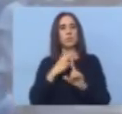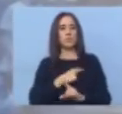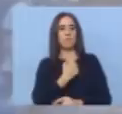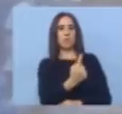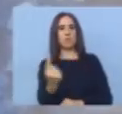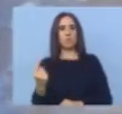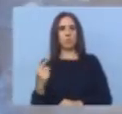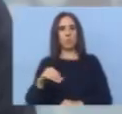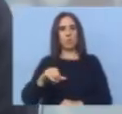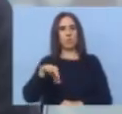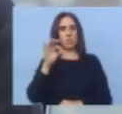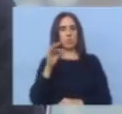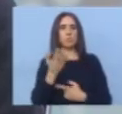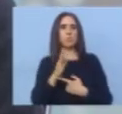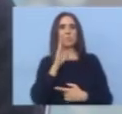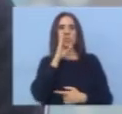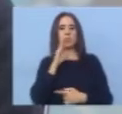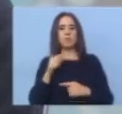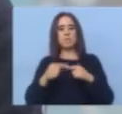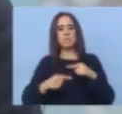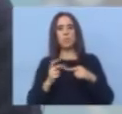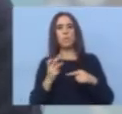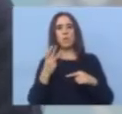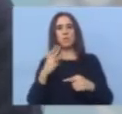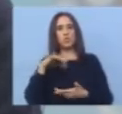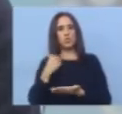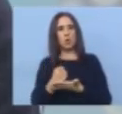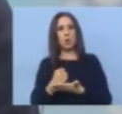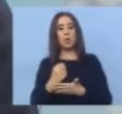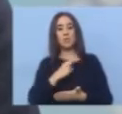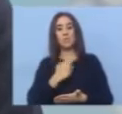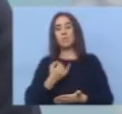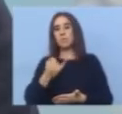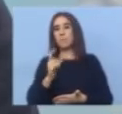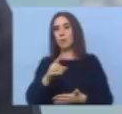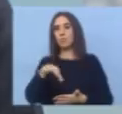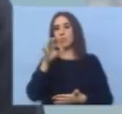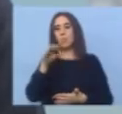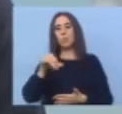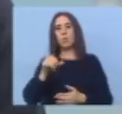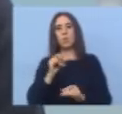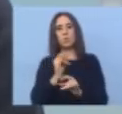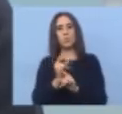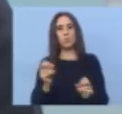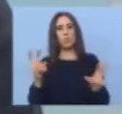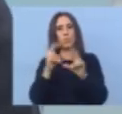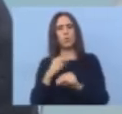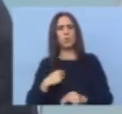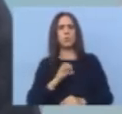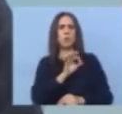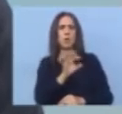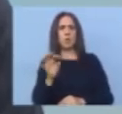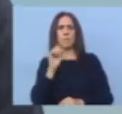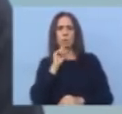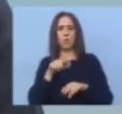escolhem o seu local. Por exemplo, se acaba um ciclo de 3 anos, os chefes a seguir têm que escolher um novo local. E nós podemos dar dicas, muitas